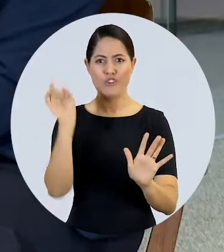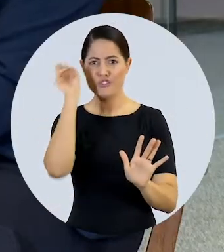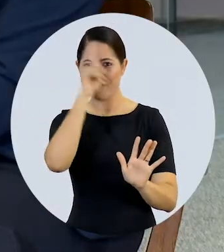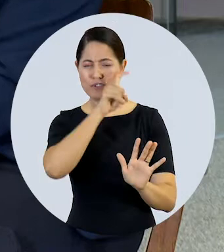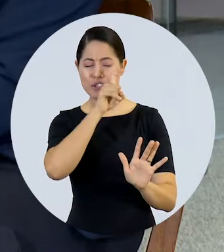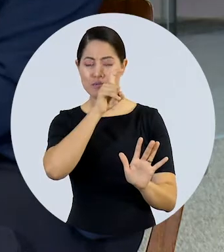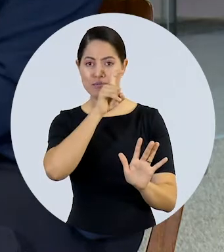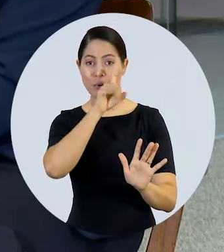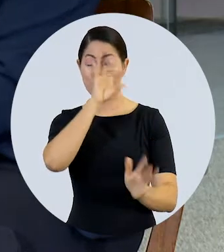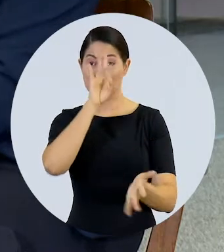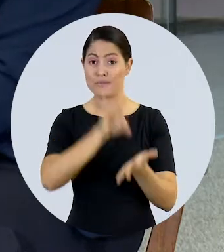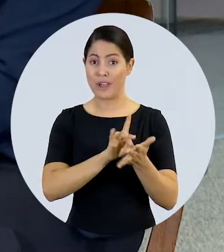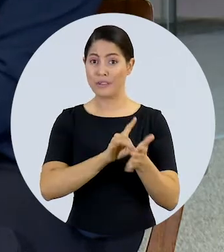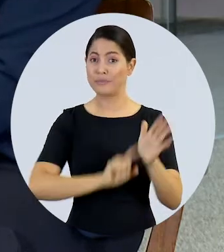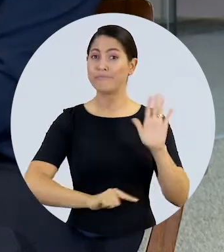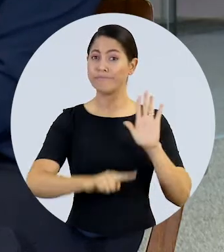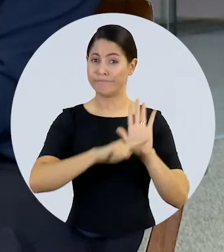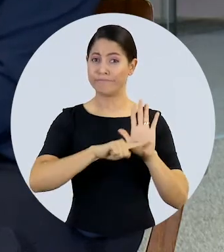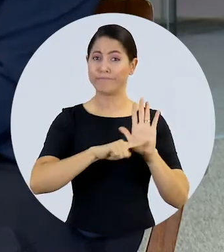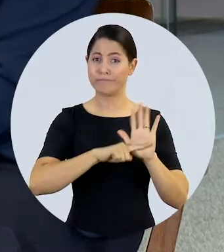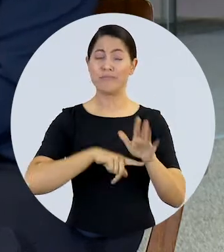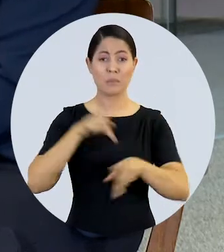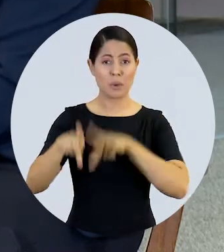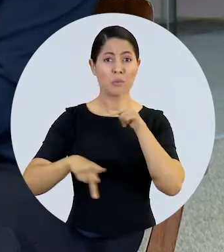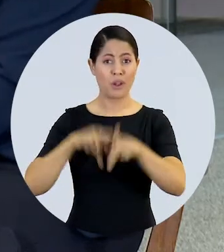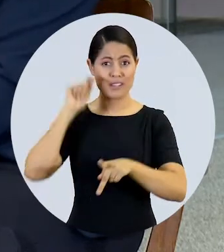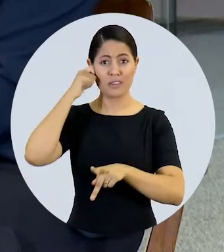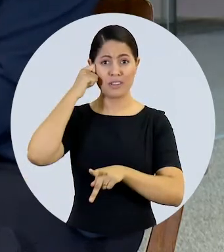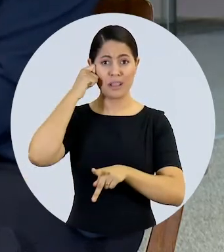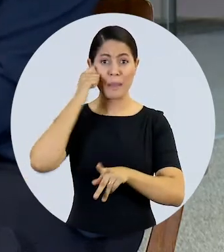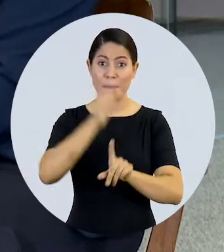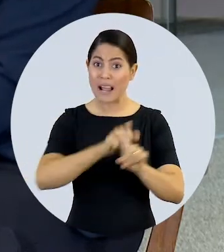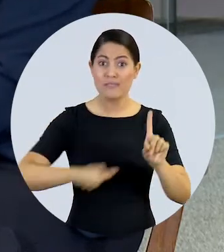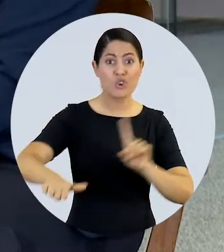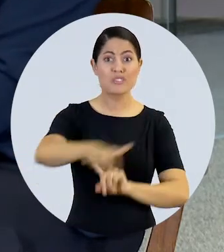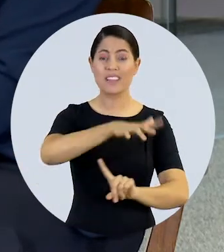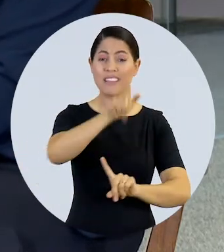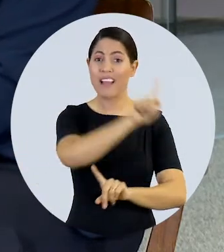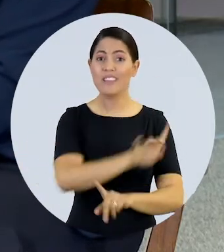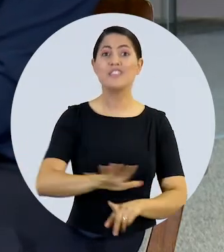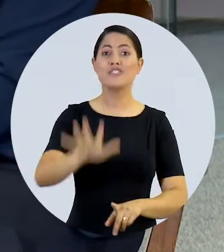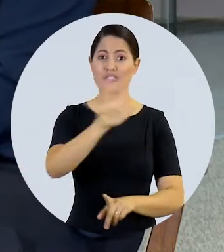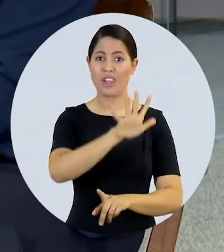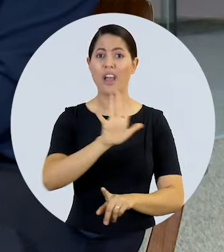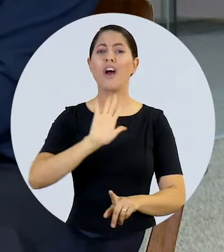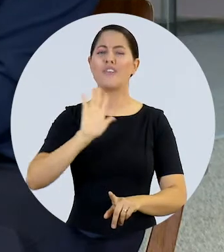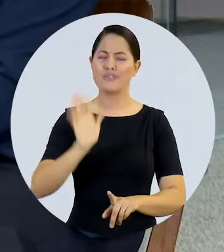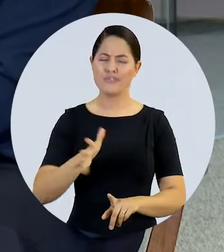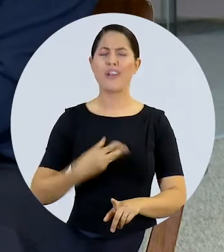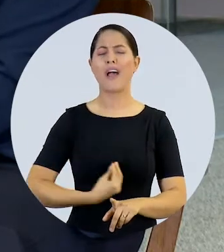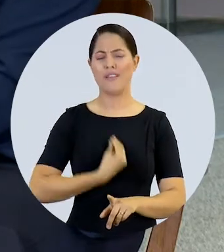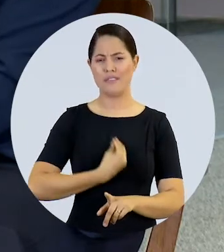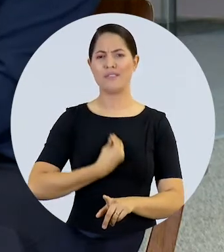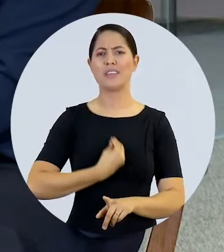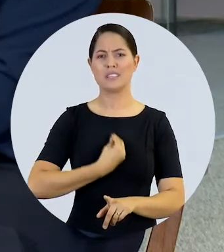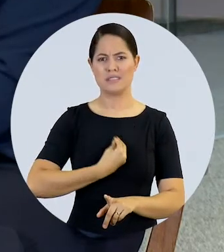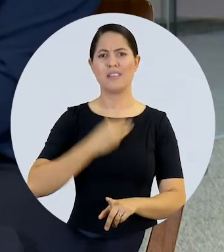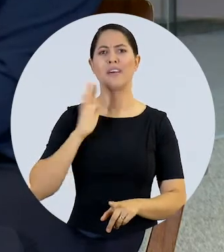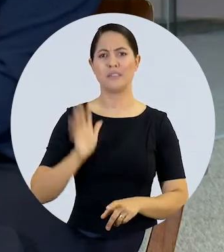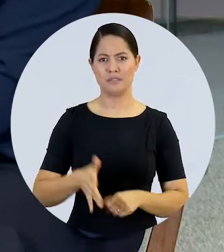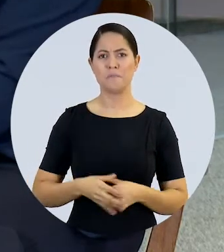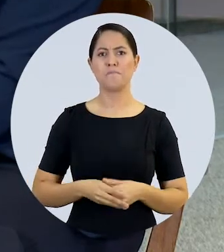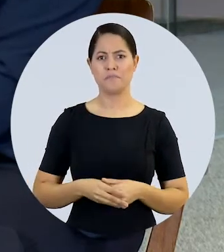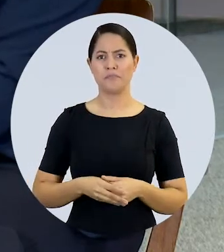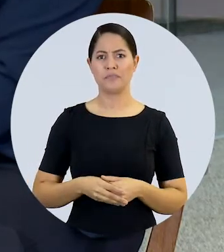difícil, ou melhor, negativo para o segmento negro, não, é para toda a sociedade. Nós já estamos vivenciando aí.